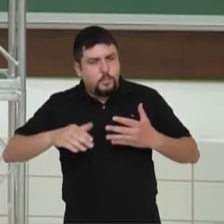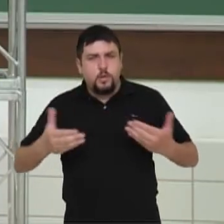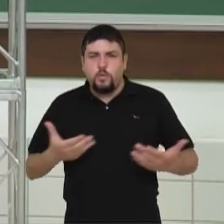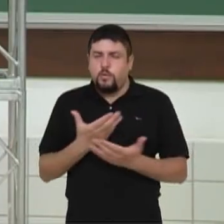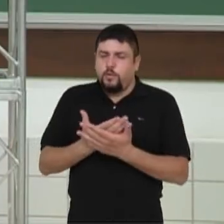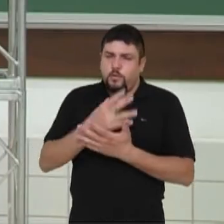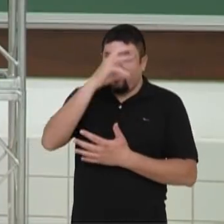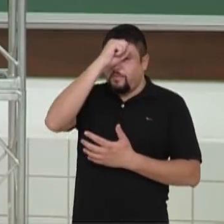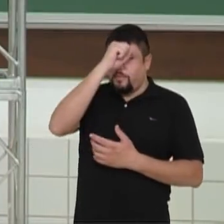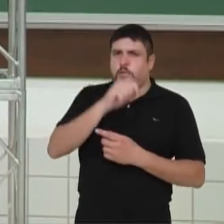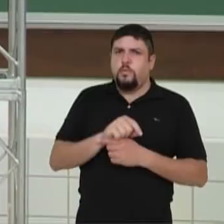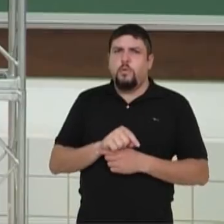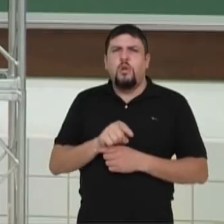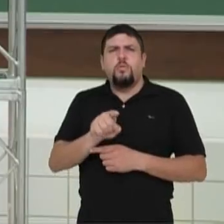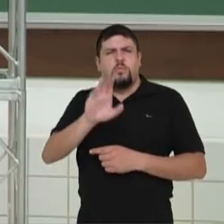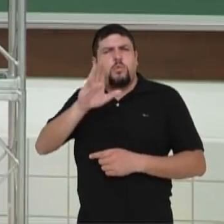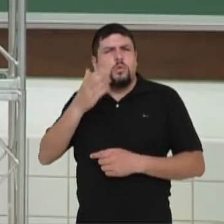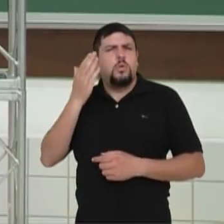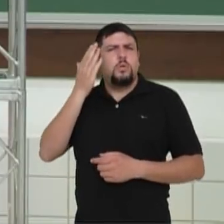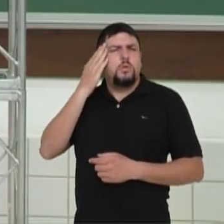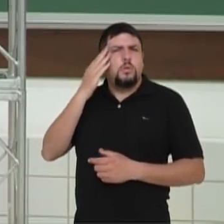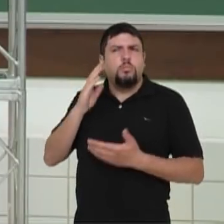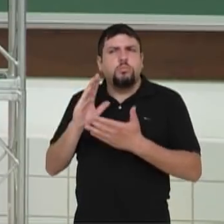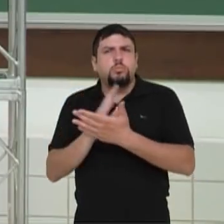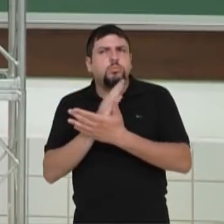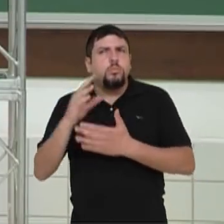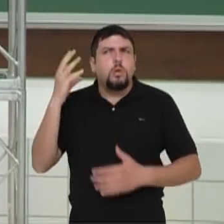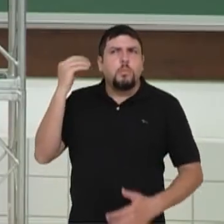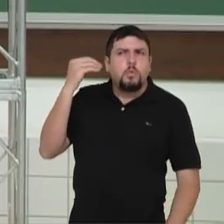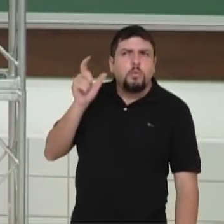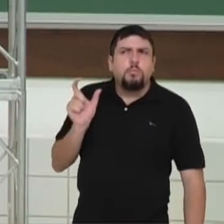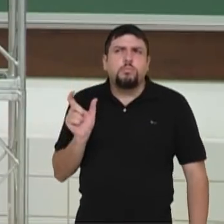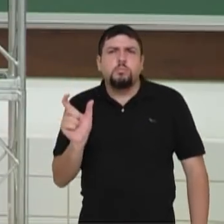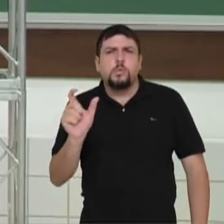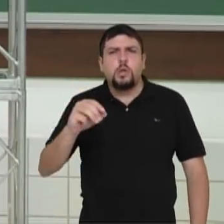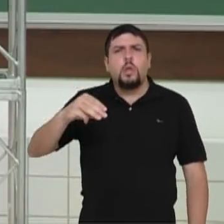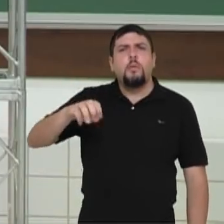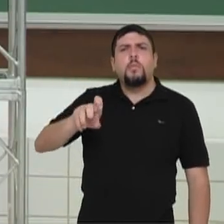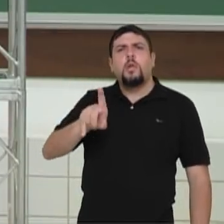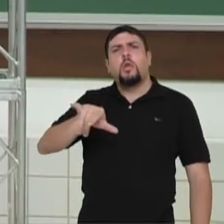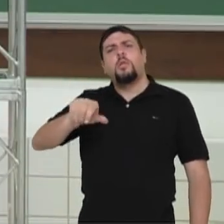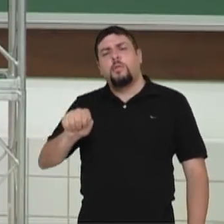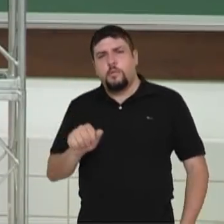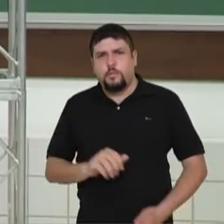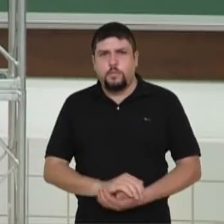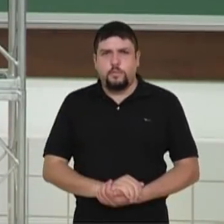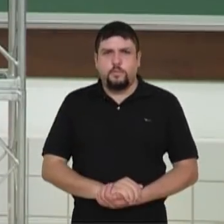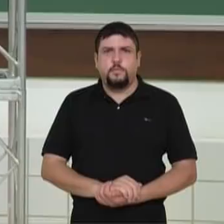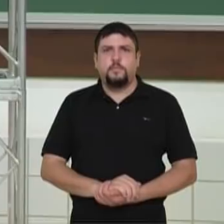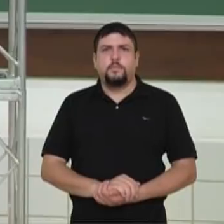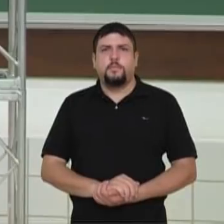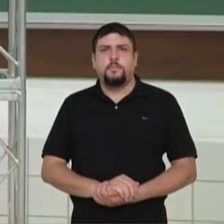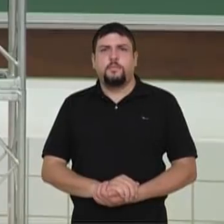hoje. Provavelmente você já escutou algumas vezes essa palavrinha, média em algum lugar, tá bom?